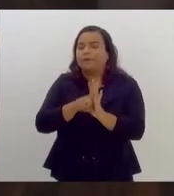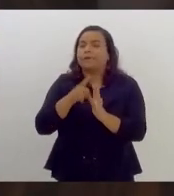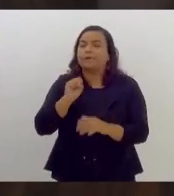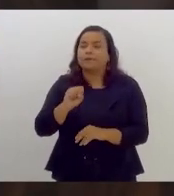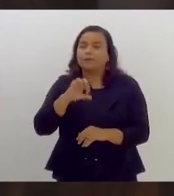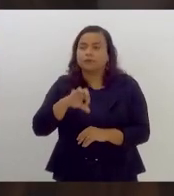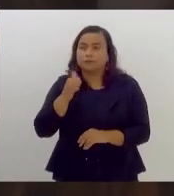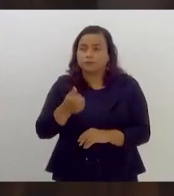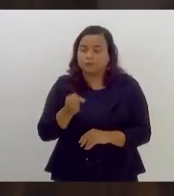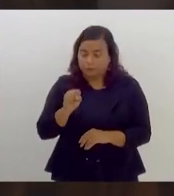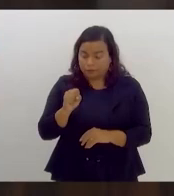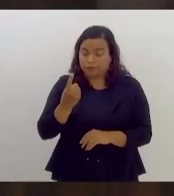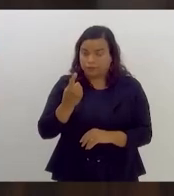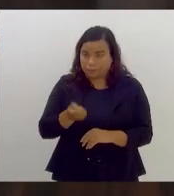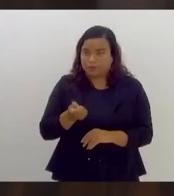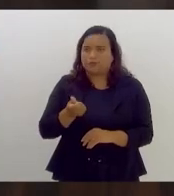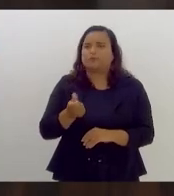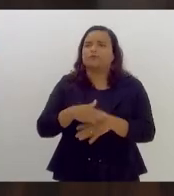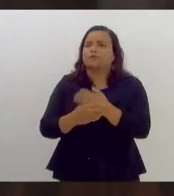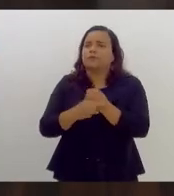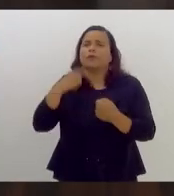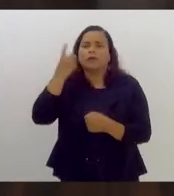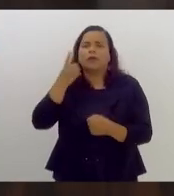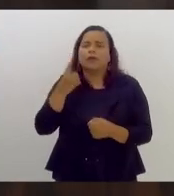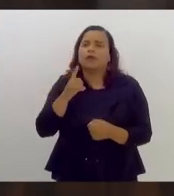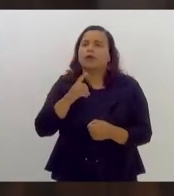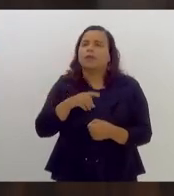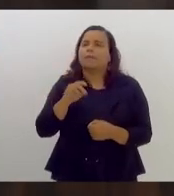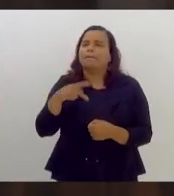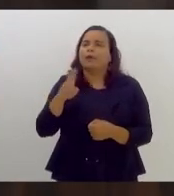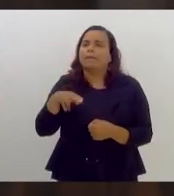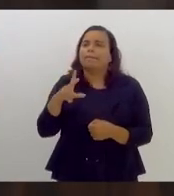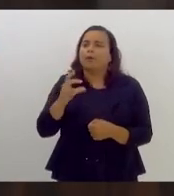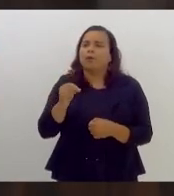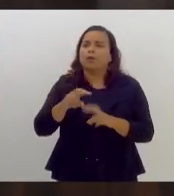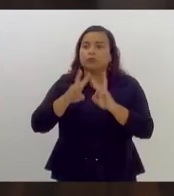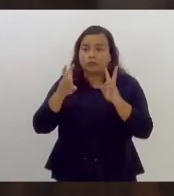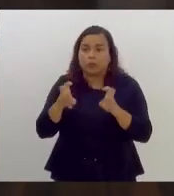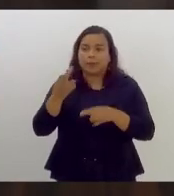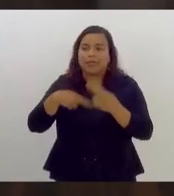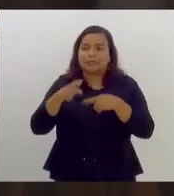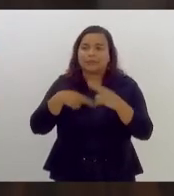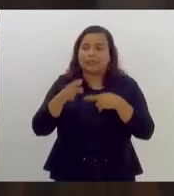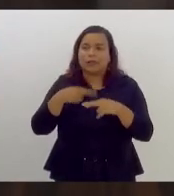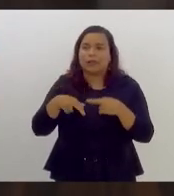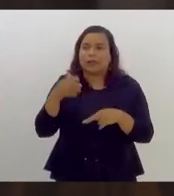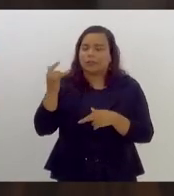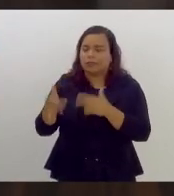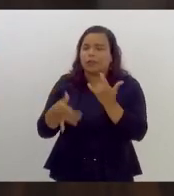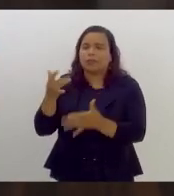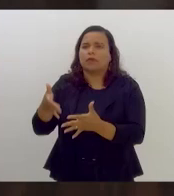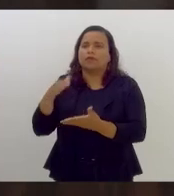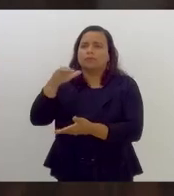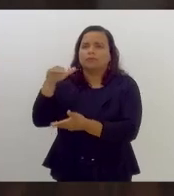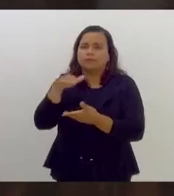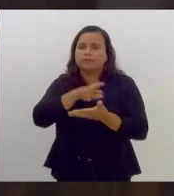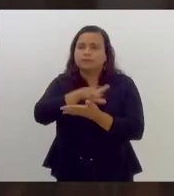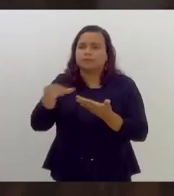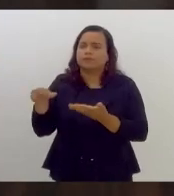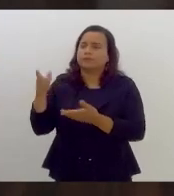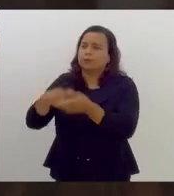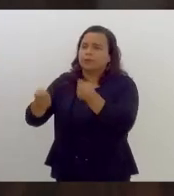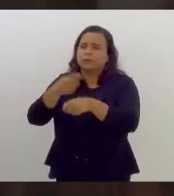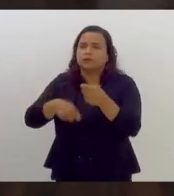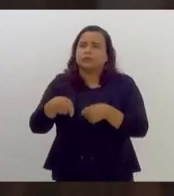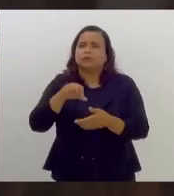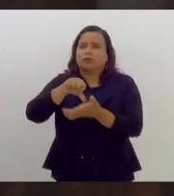16, de autoria do deputado Tiago Pampolha, dispõe sobre o descarte de embalagens recicláveis em pontos comerciais no Estado do Rio de Janeiro e da